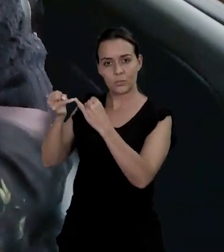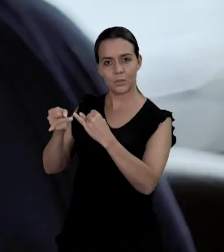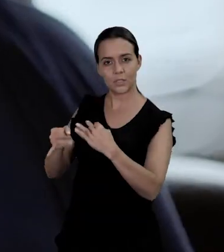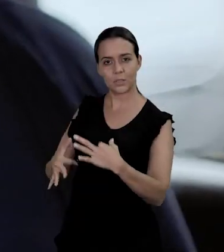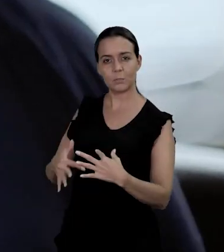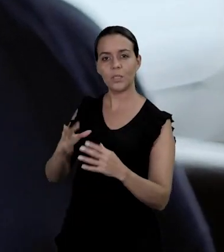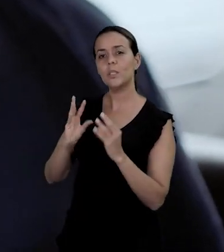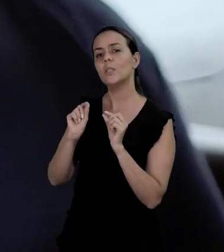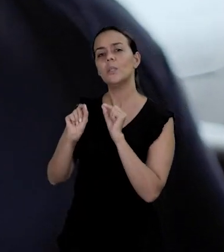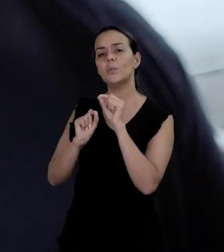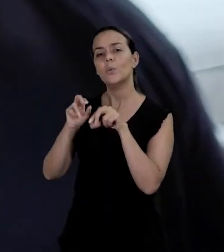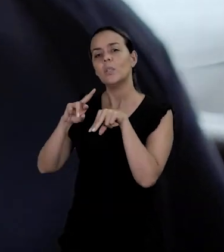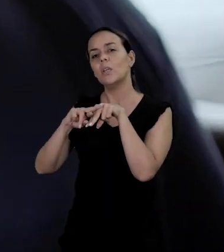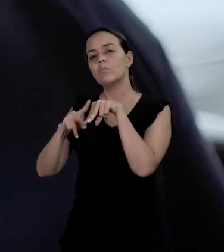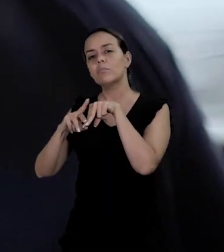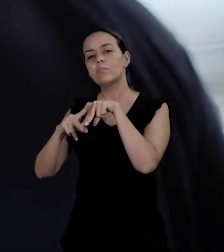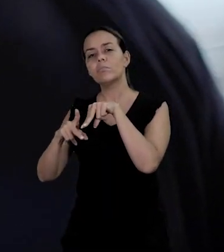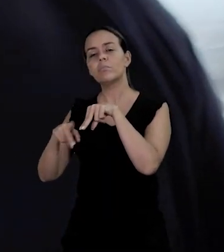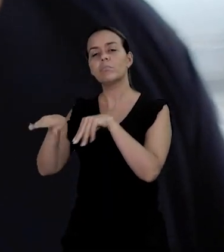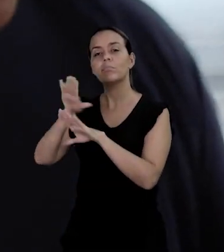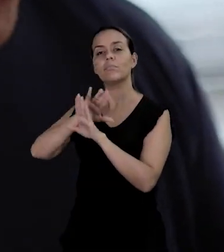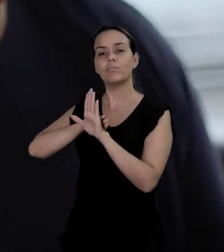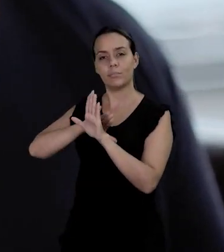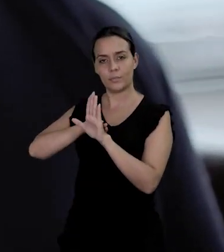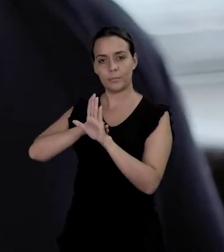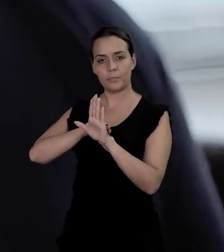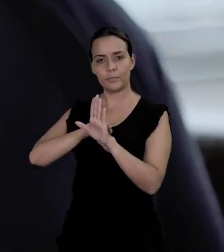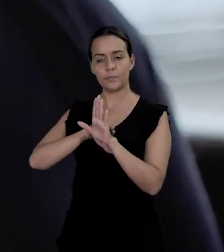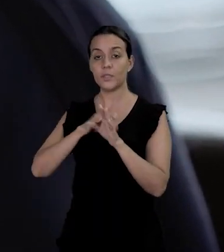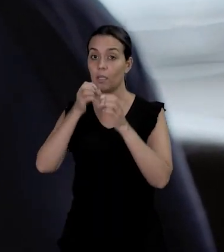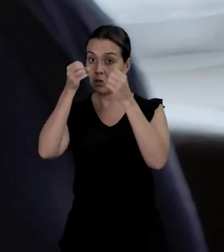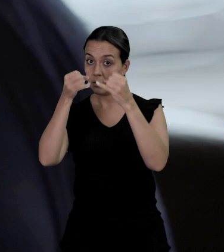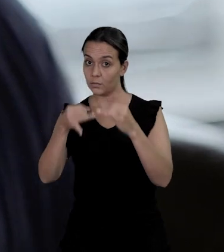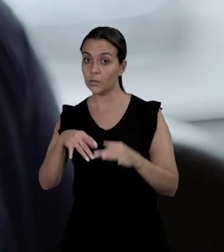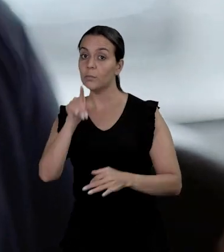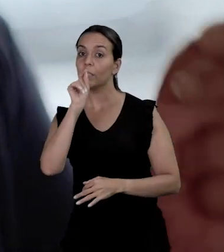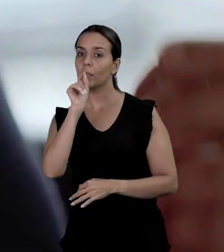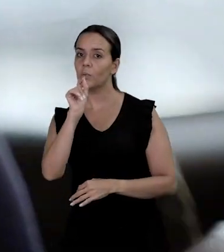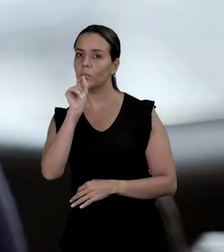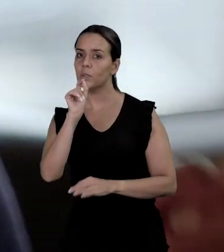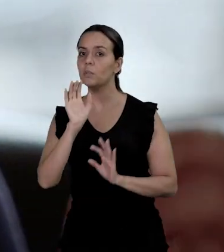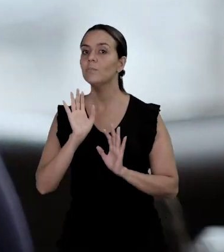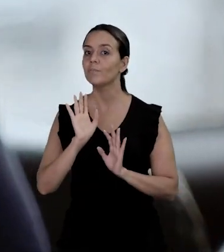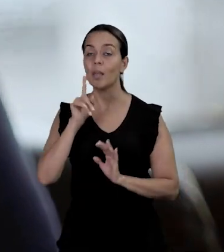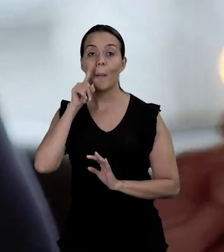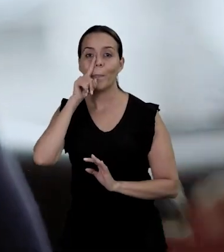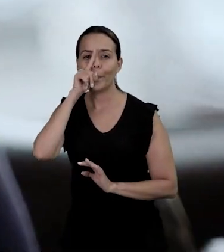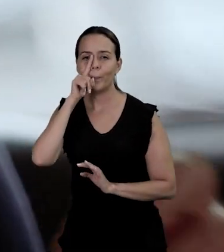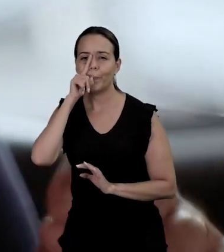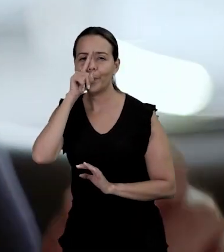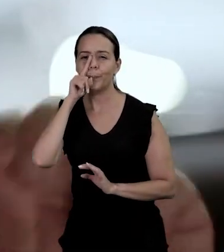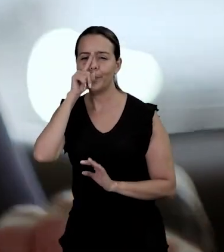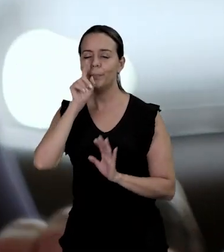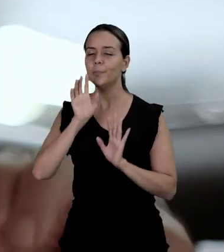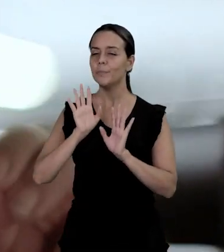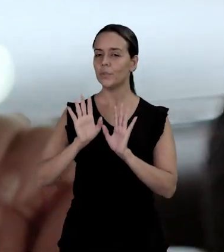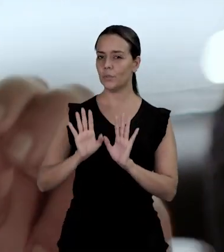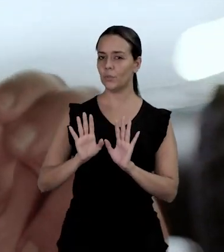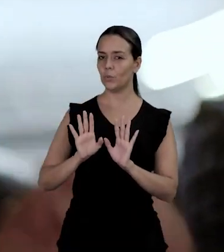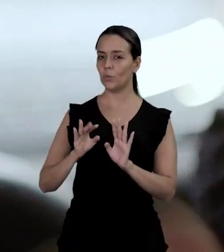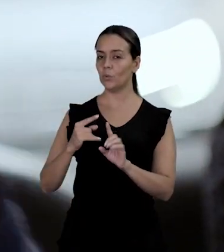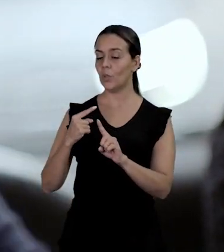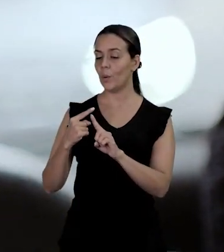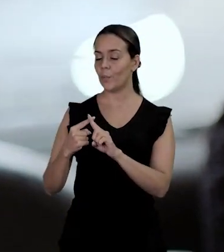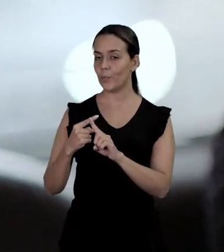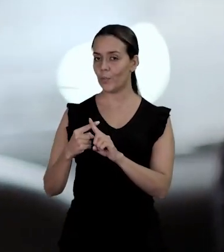O'Leary, no Oscar Reboredo. Tá? E o que eles colocam é que